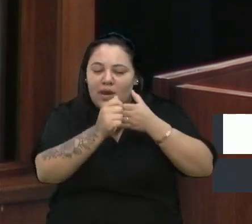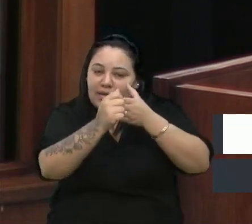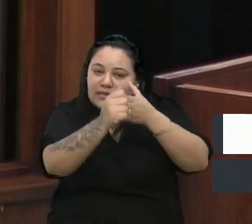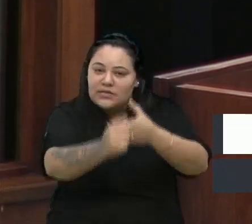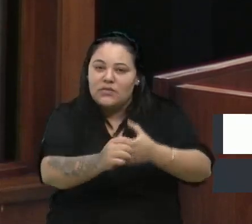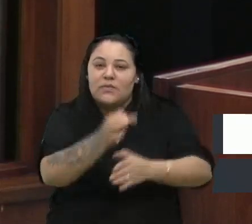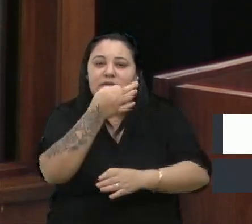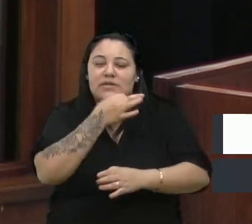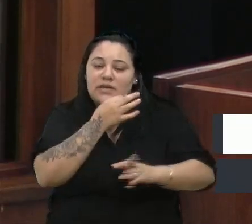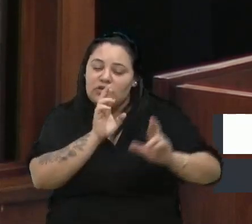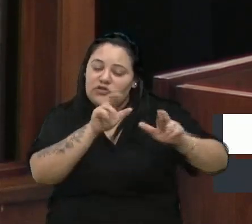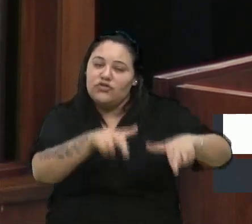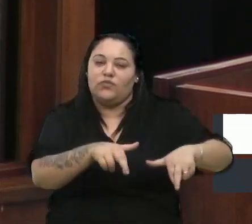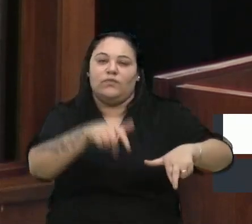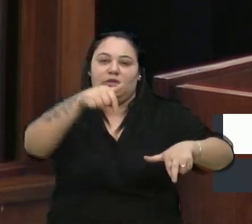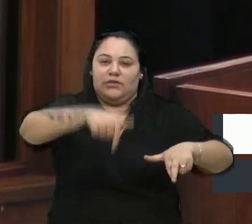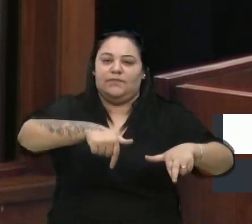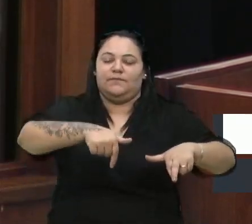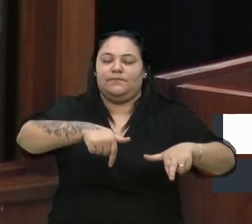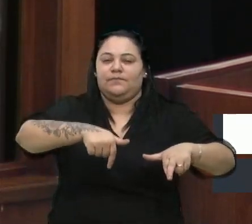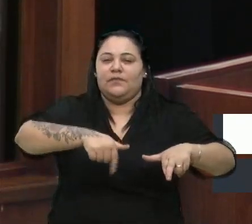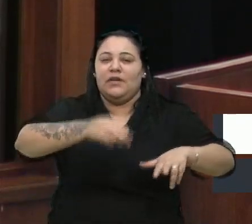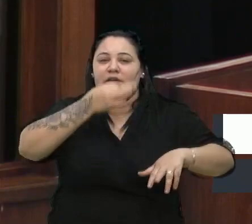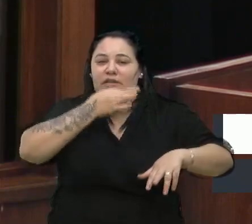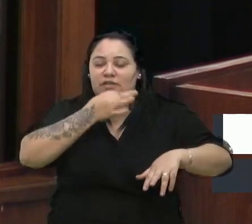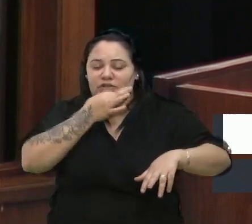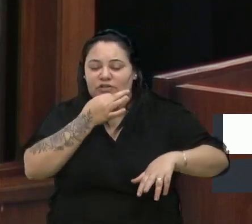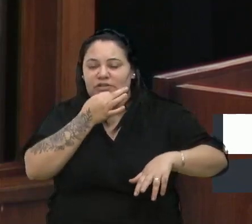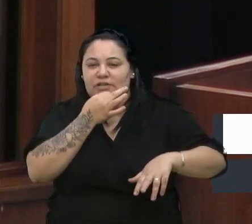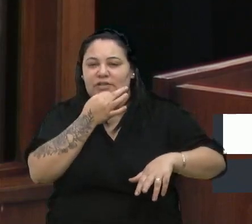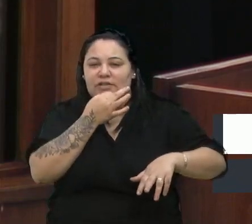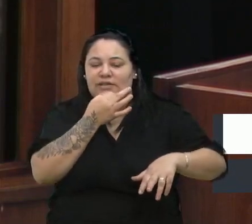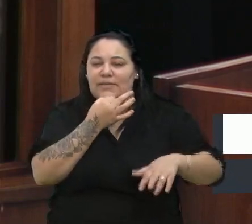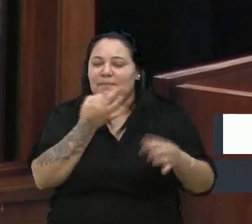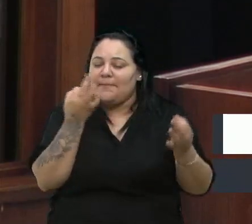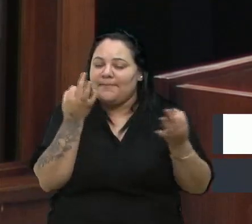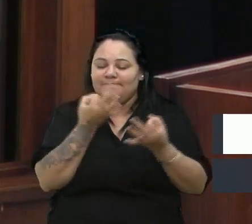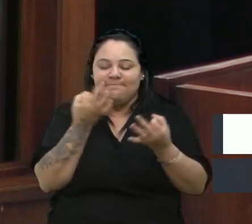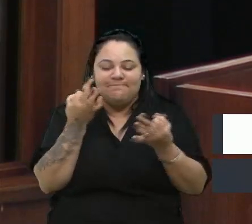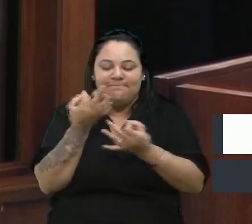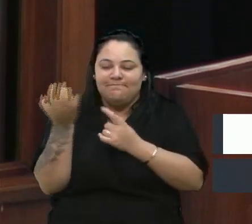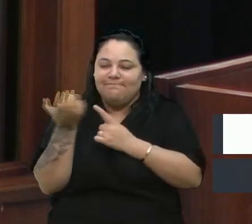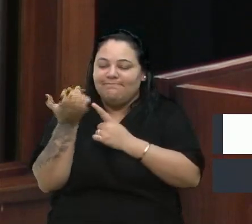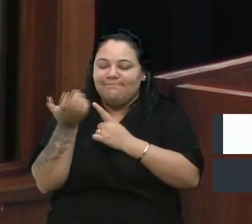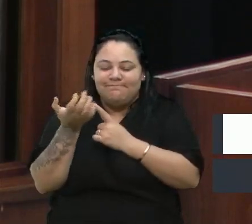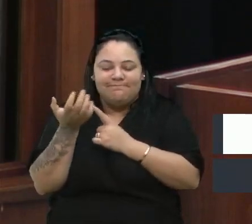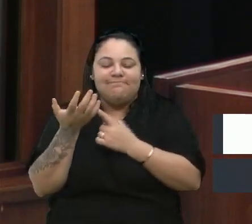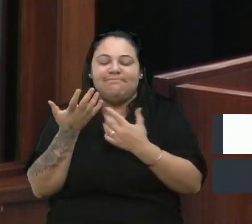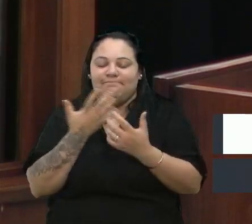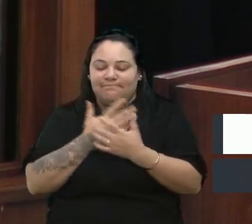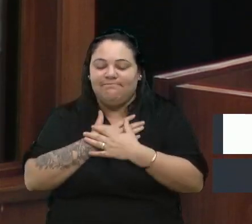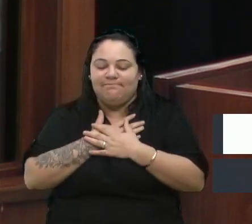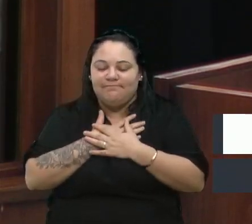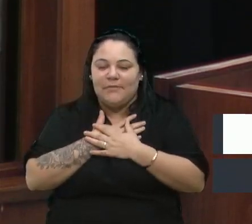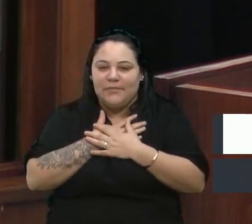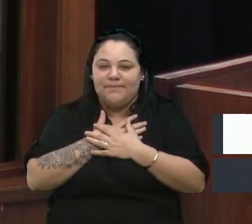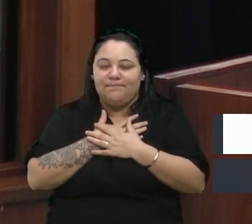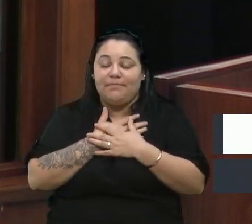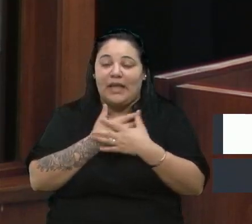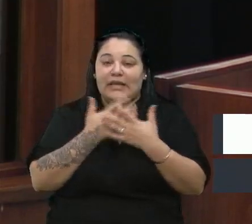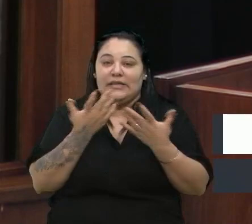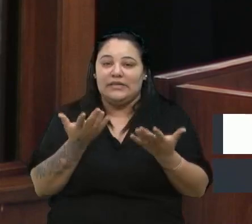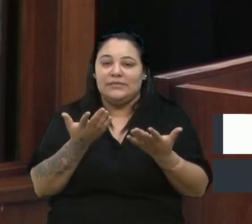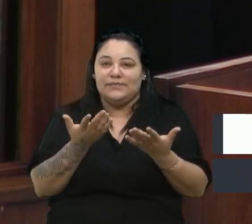Essa cidade e essa região que ela é tão maravilhosa e inspiradora para mim. Então, essa é